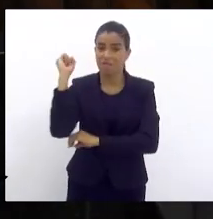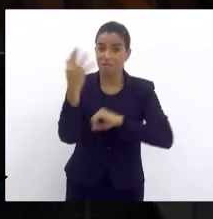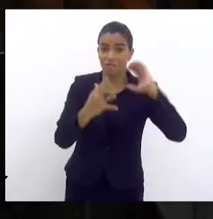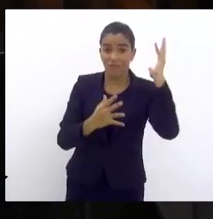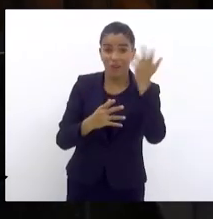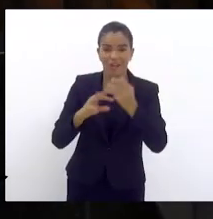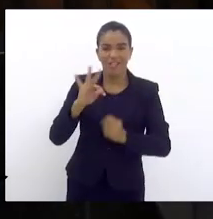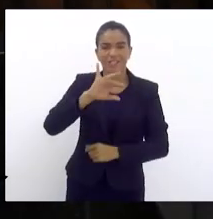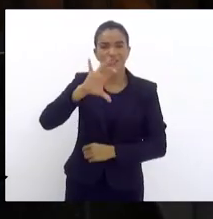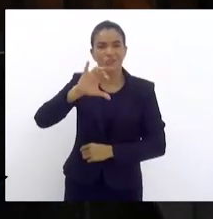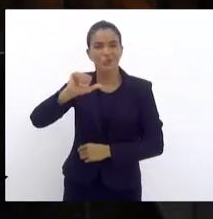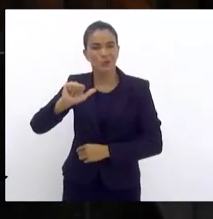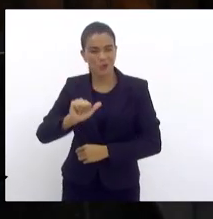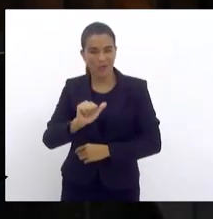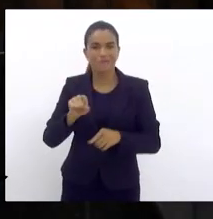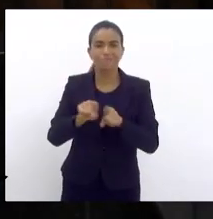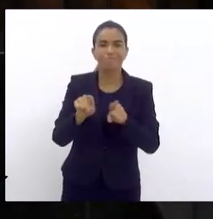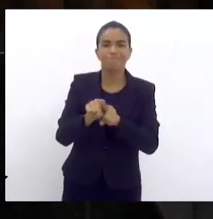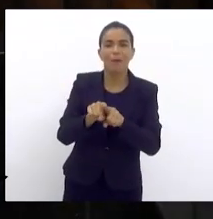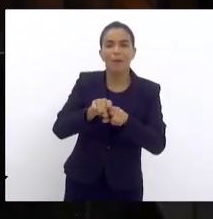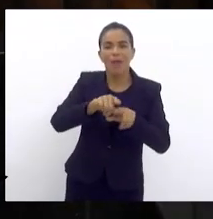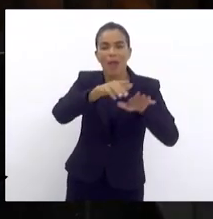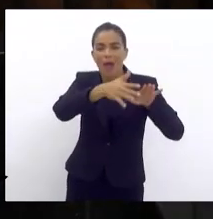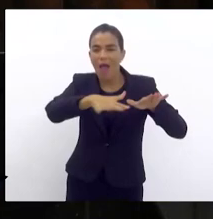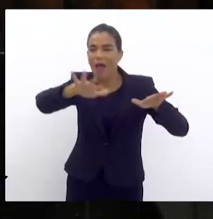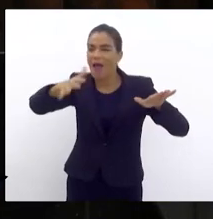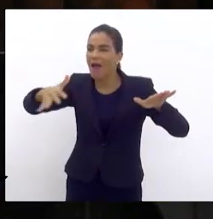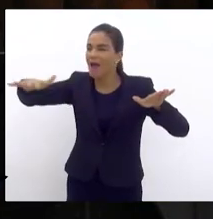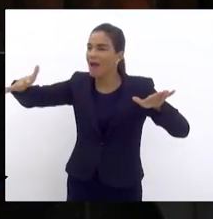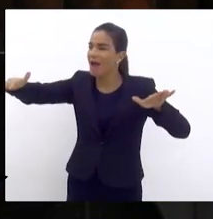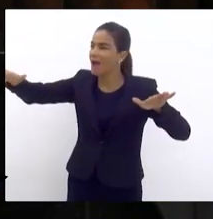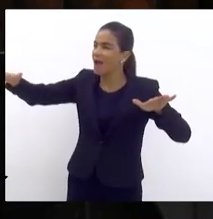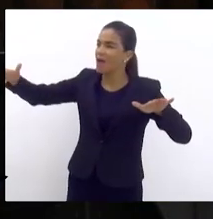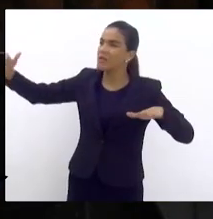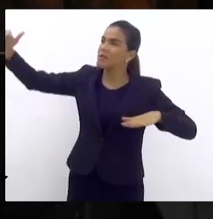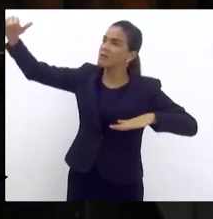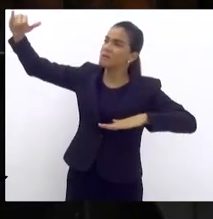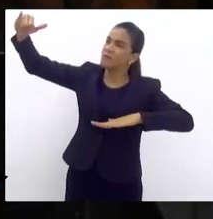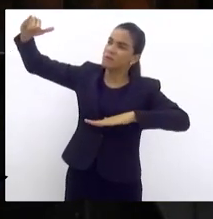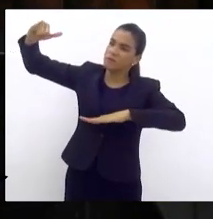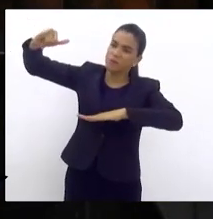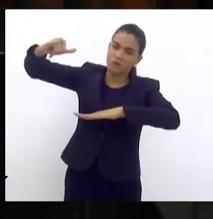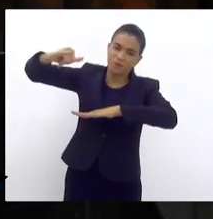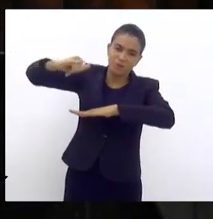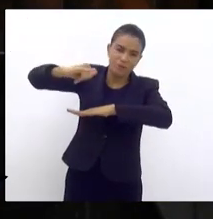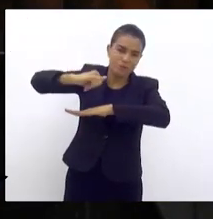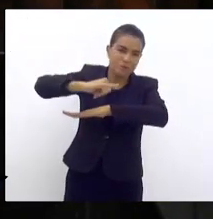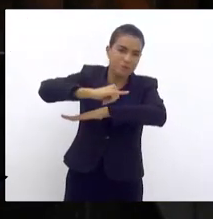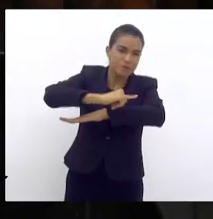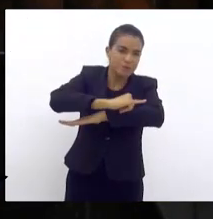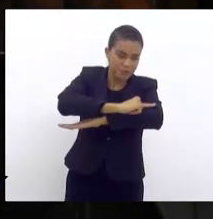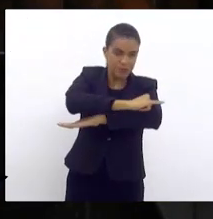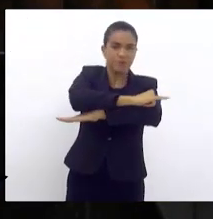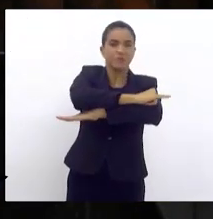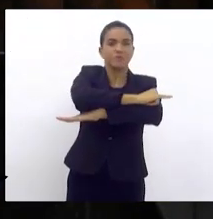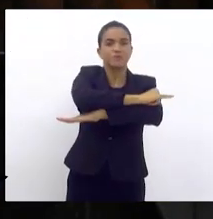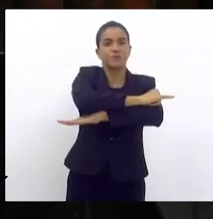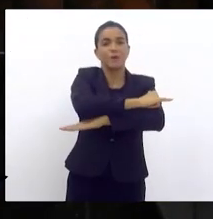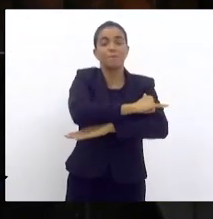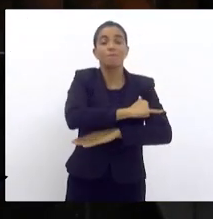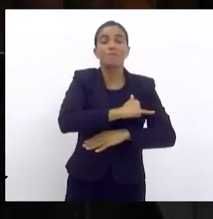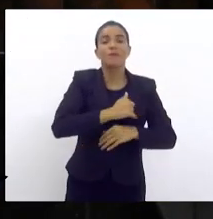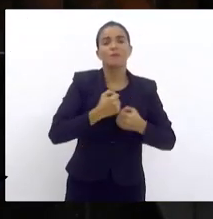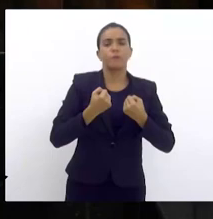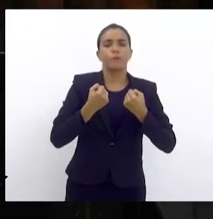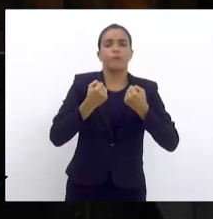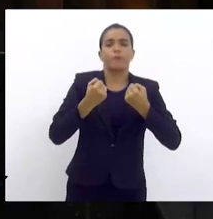urbanização da cidade o litoral pousa e depois antes de ir para os